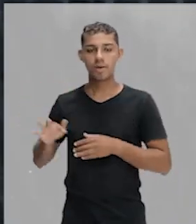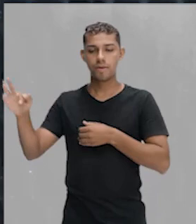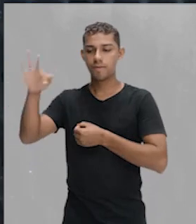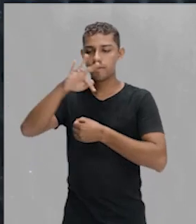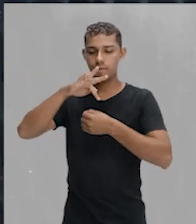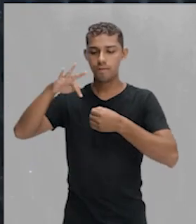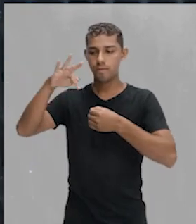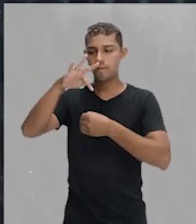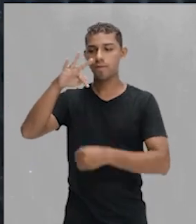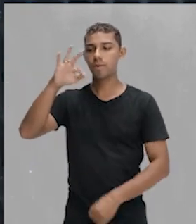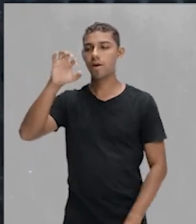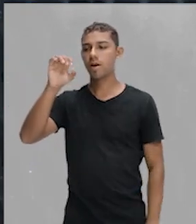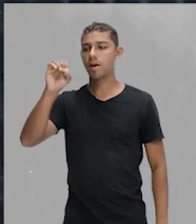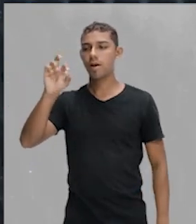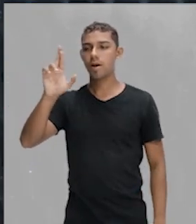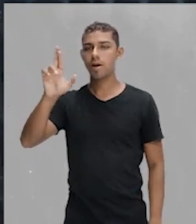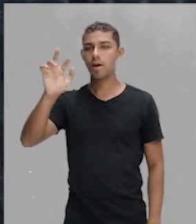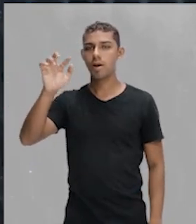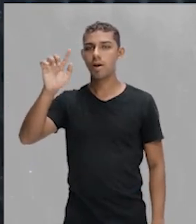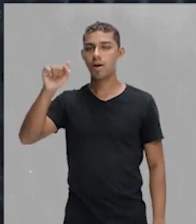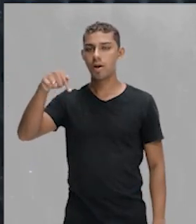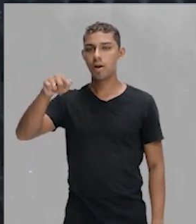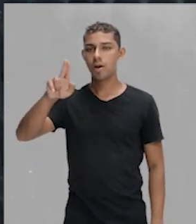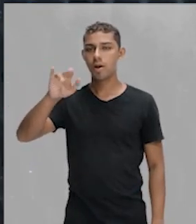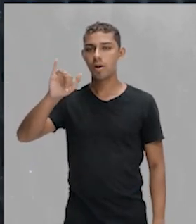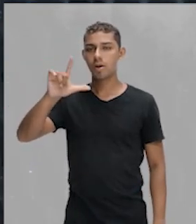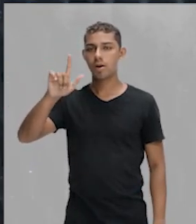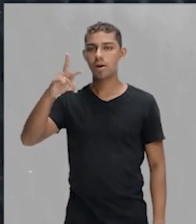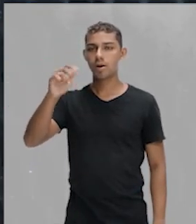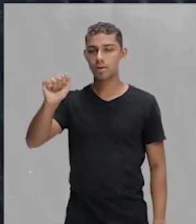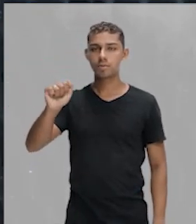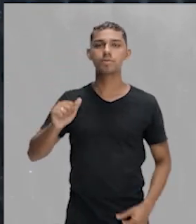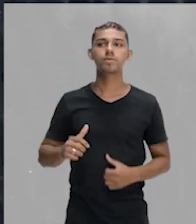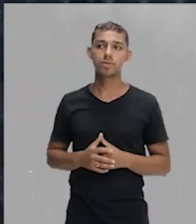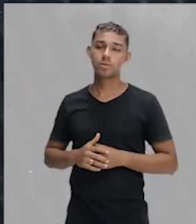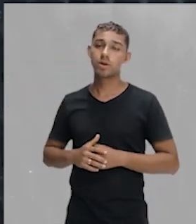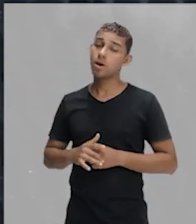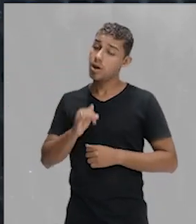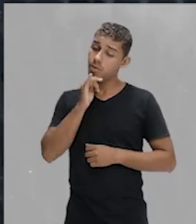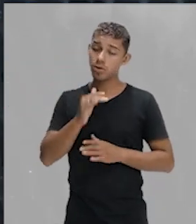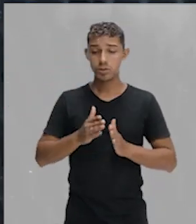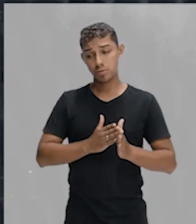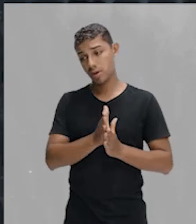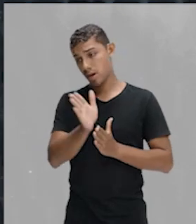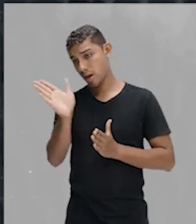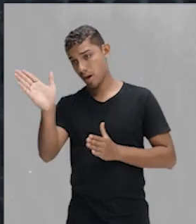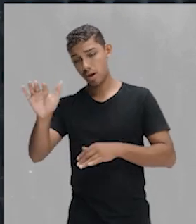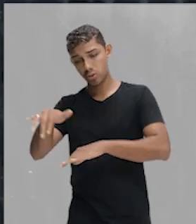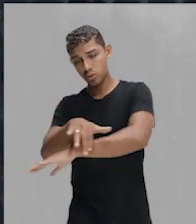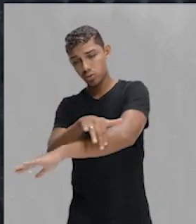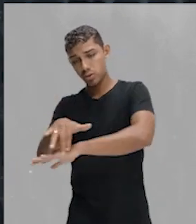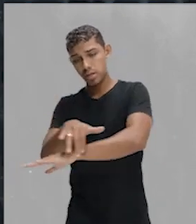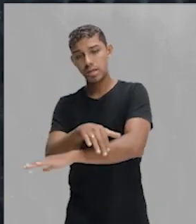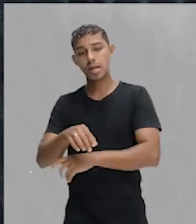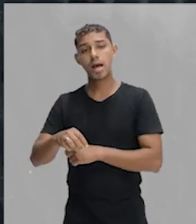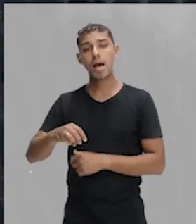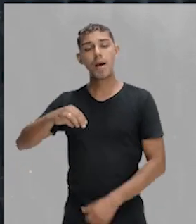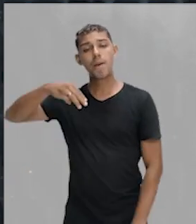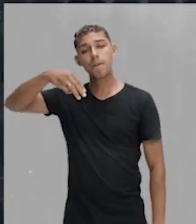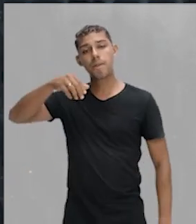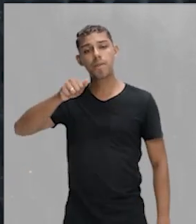uma bifurcação. Eu posso ir pela estrada da Maioba, eu faço um Y. Eu posso ir pela estrada da Maioba, como eu posso ir pela estrada de Ribamar.